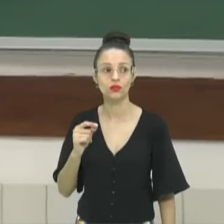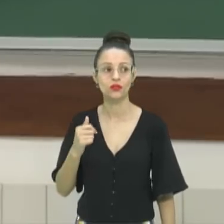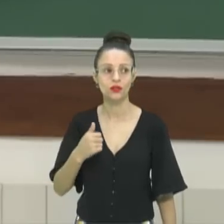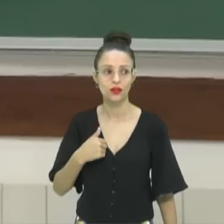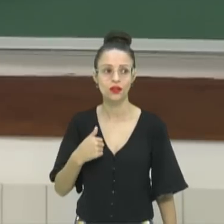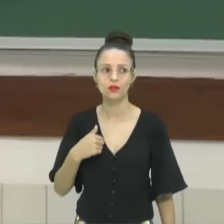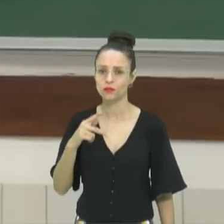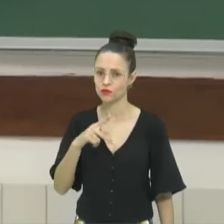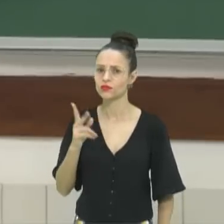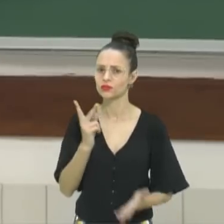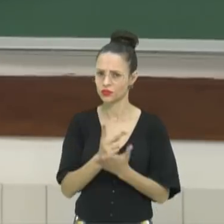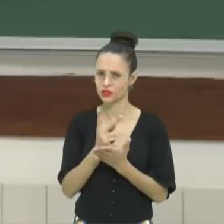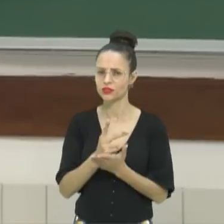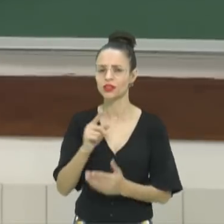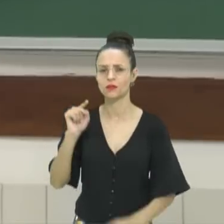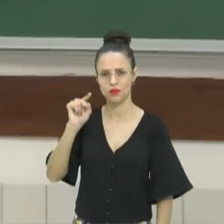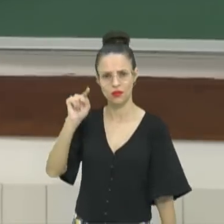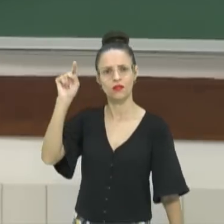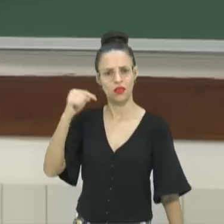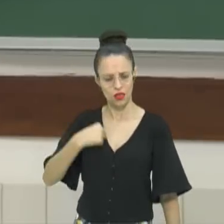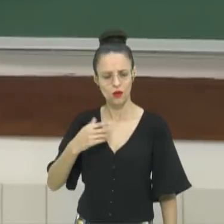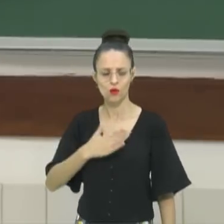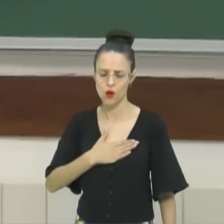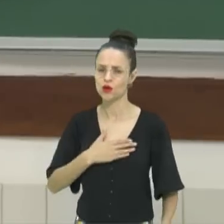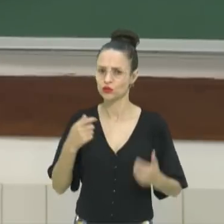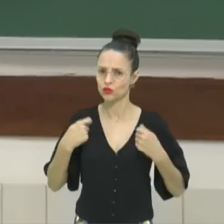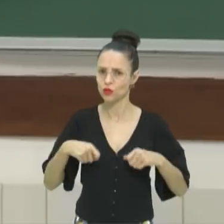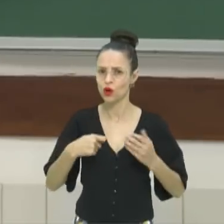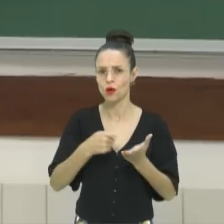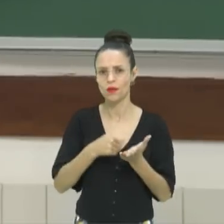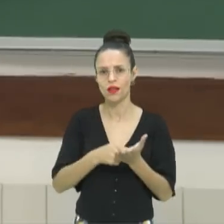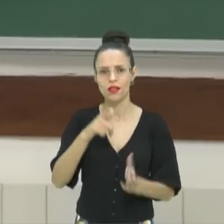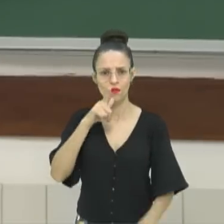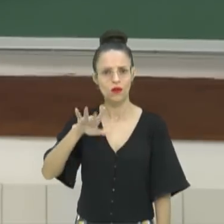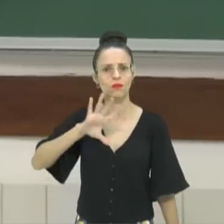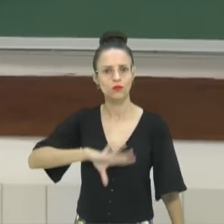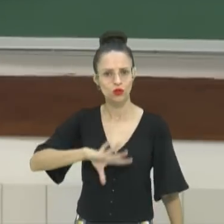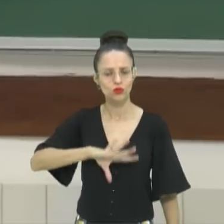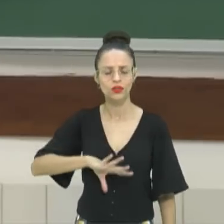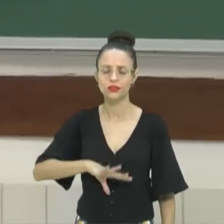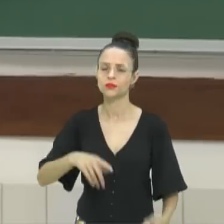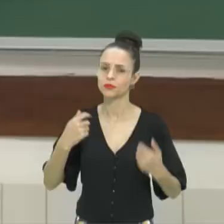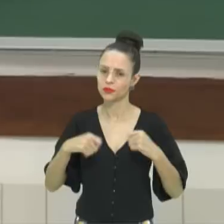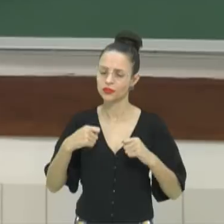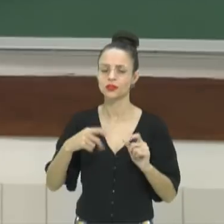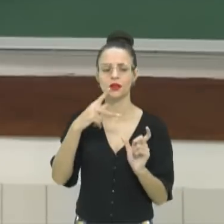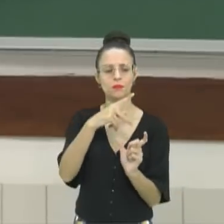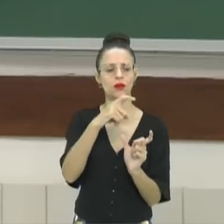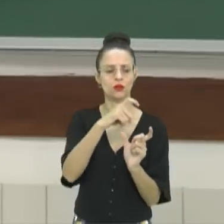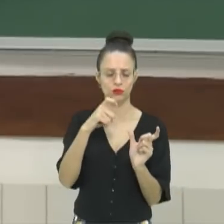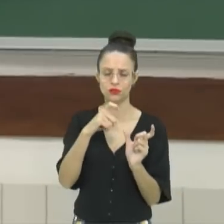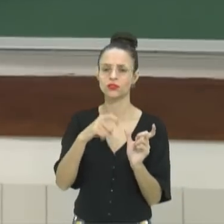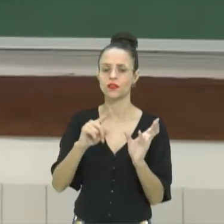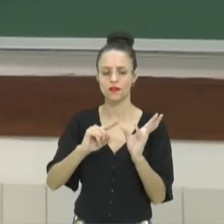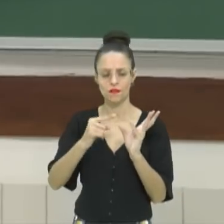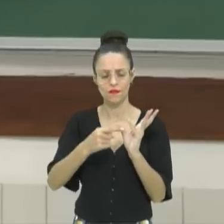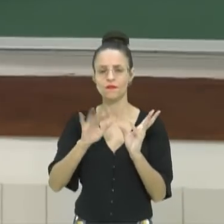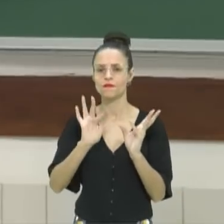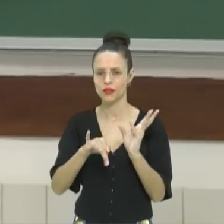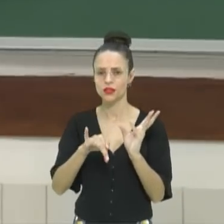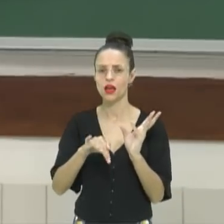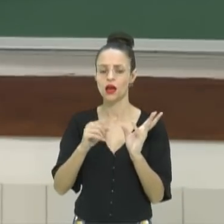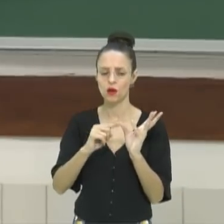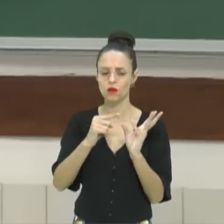professora sempre coloca acento. Eu coloco porque eu gosto, tem que ter. Na língua portuguesa, as paroxítonas terminadas em ditongo tem que ter